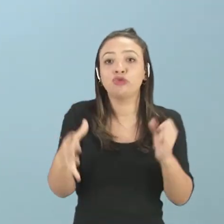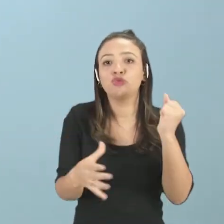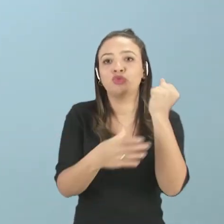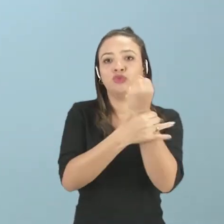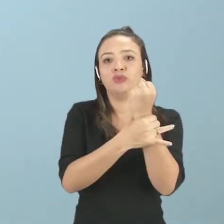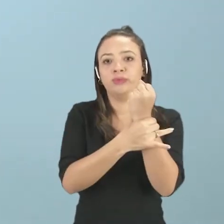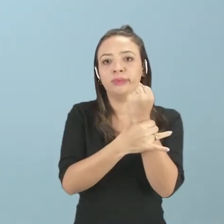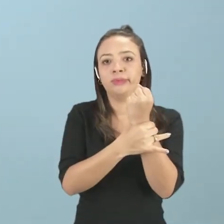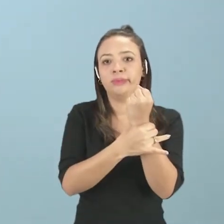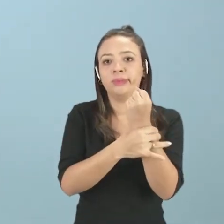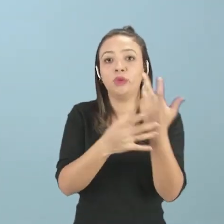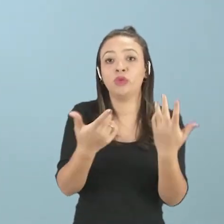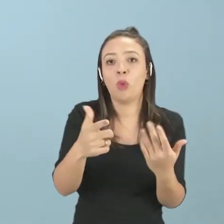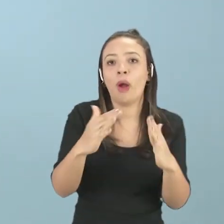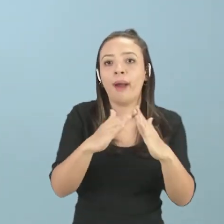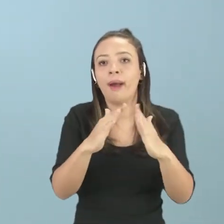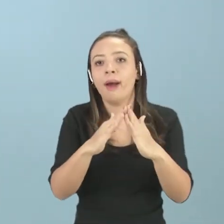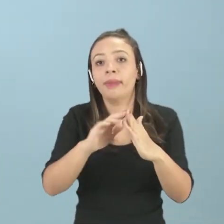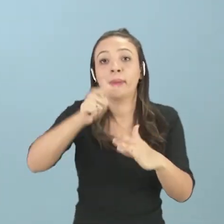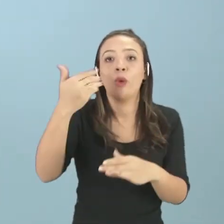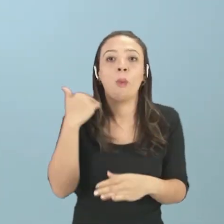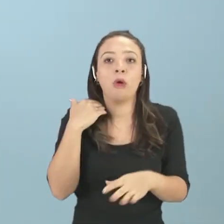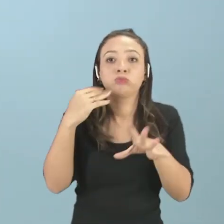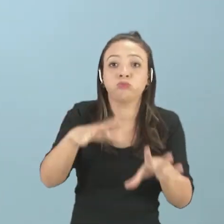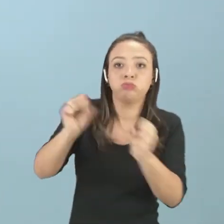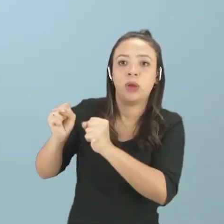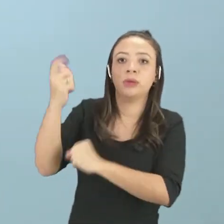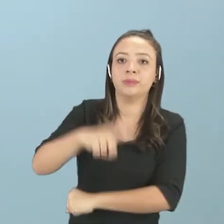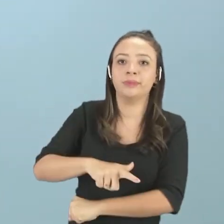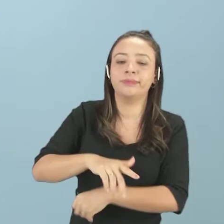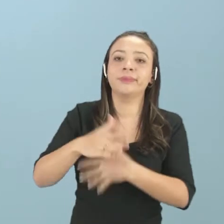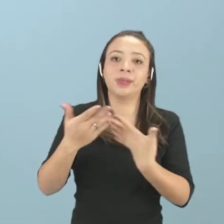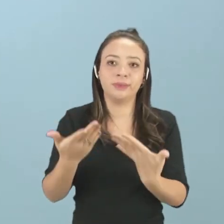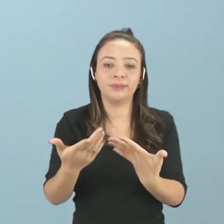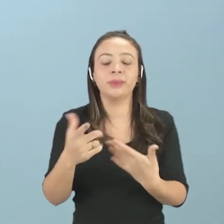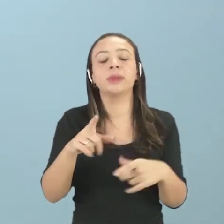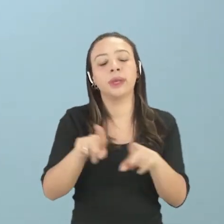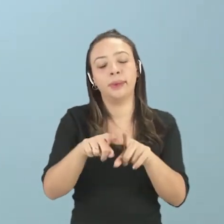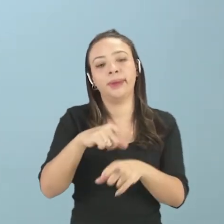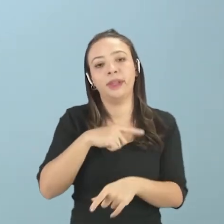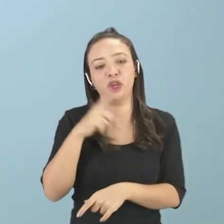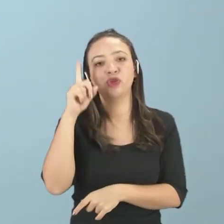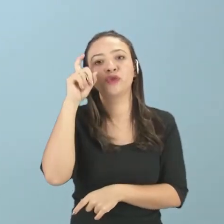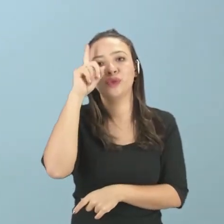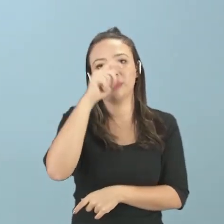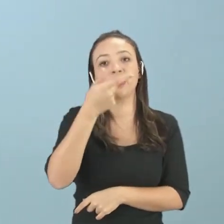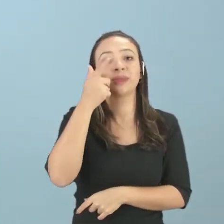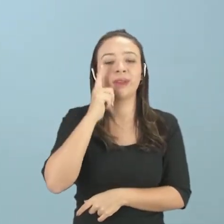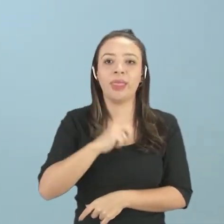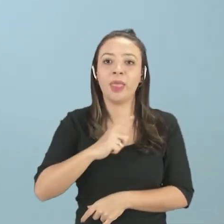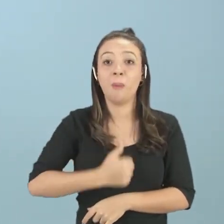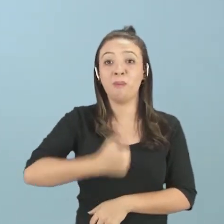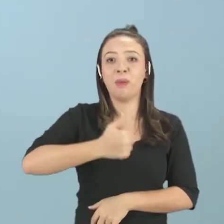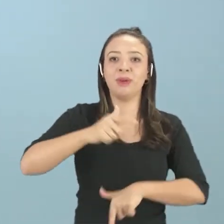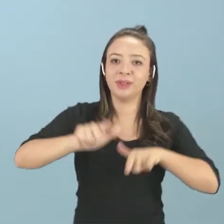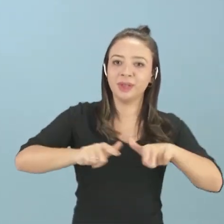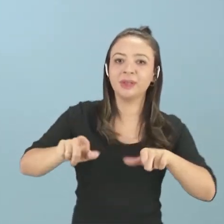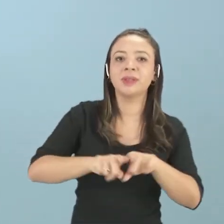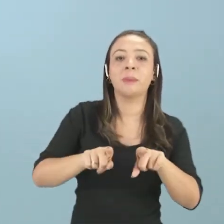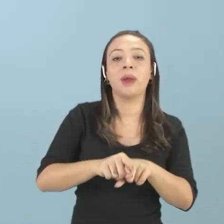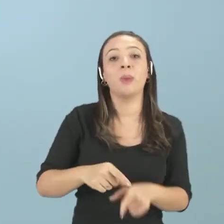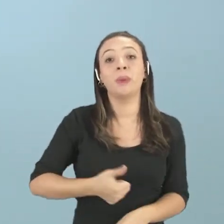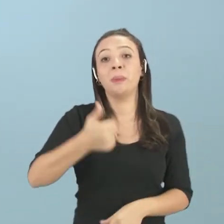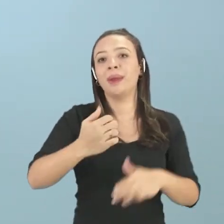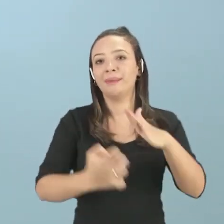possa tomar depois, dificilmente têm acesso a esse tipo de financiamento para ele ter o seu primeiro emprego, ter o seu primeiro